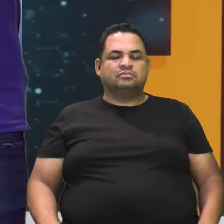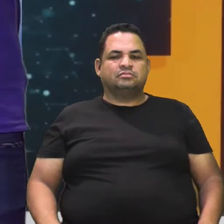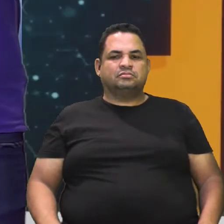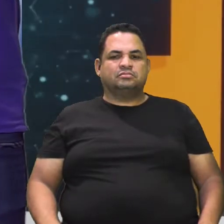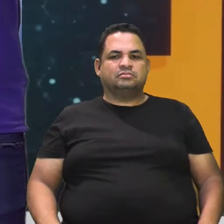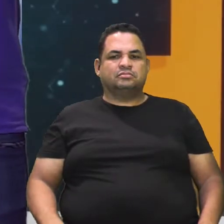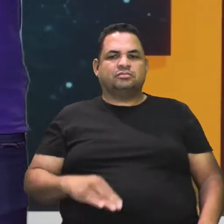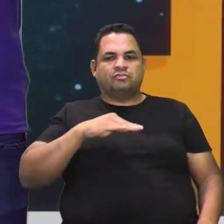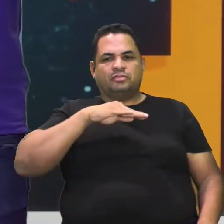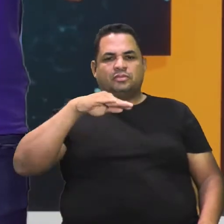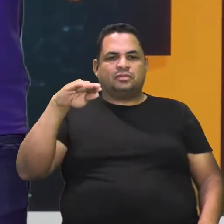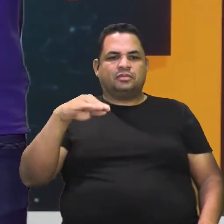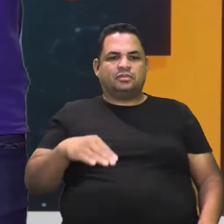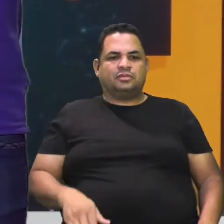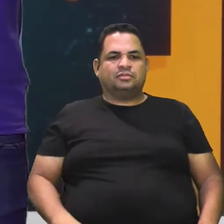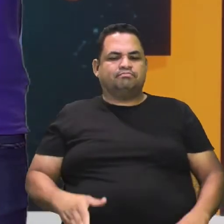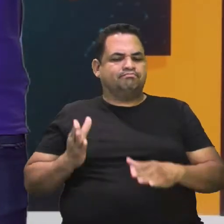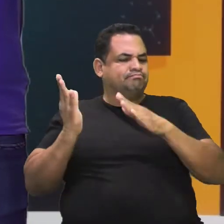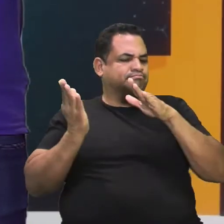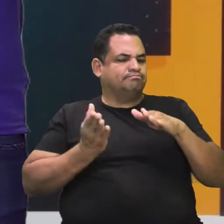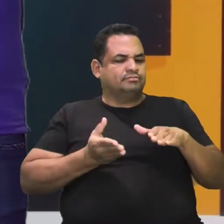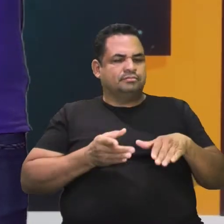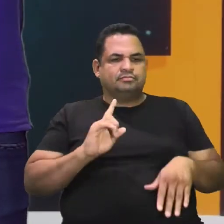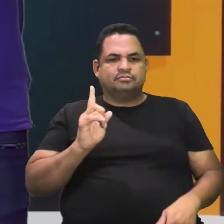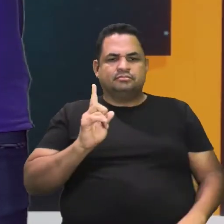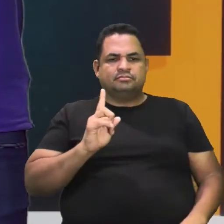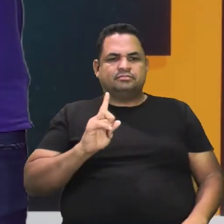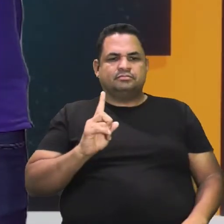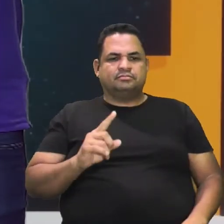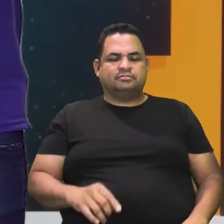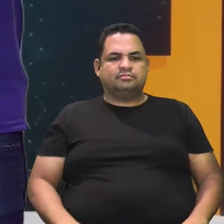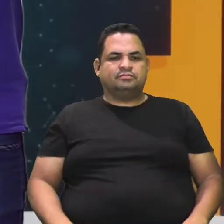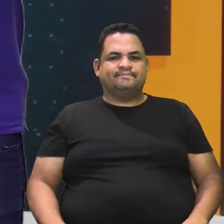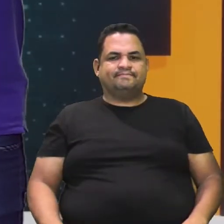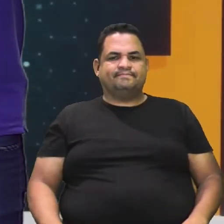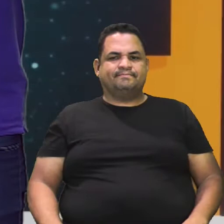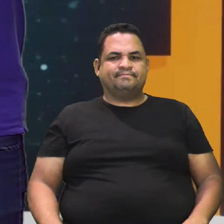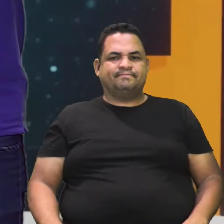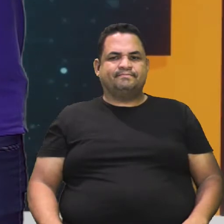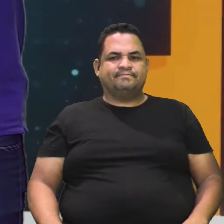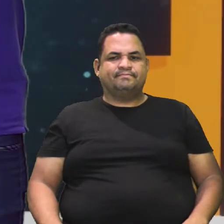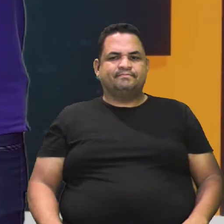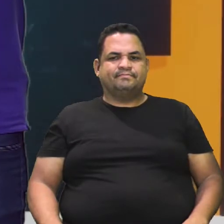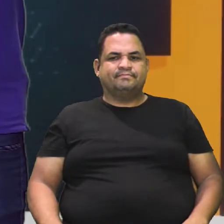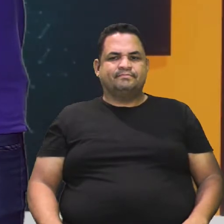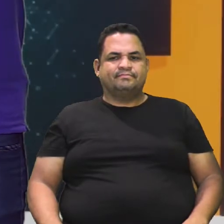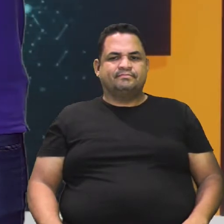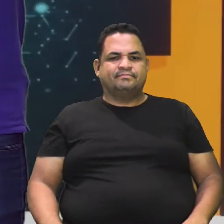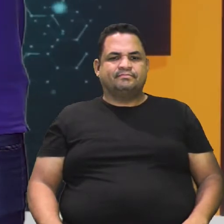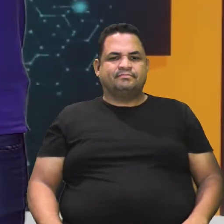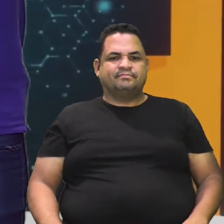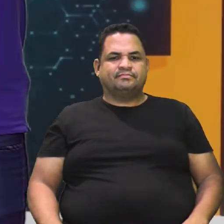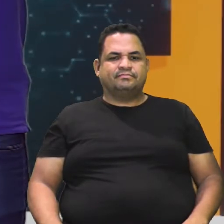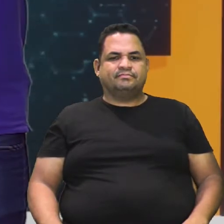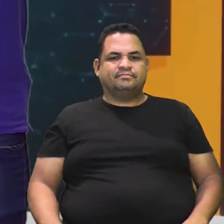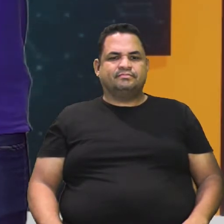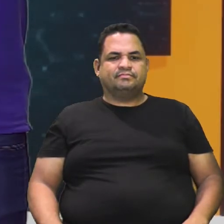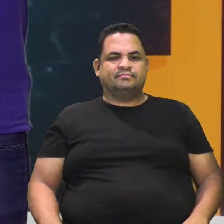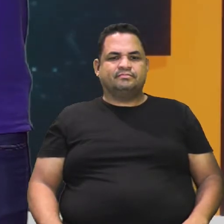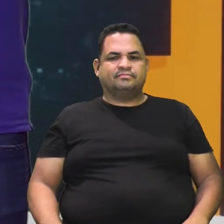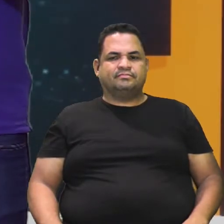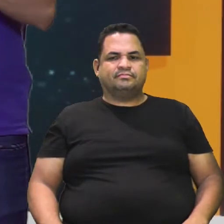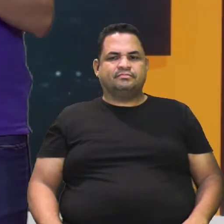a tangente, ela é o quê? Paralela não é, né? Porque paralela ia ser assim, ó. Né? É. Então não